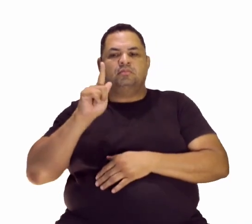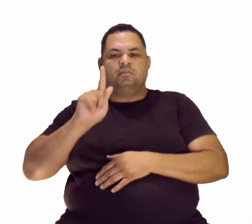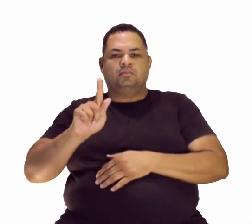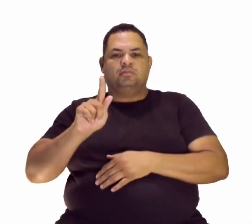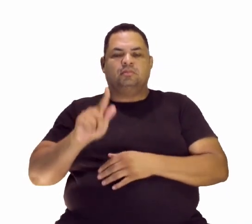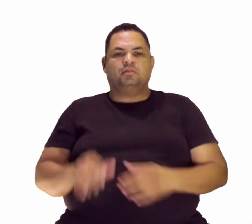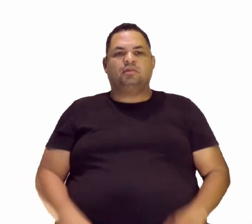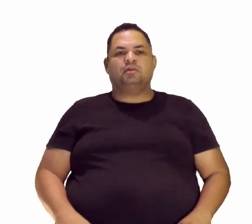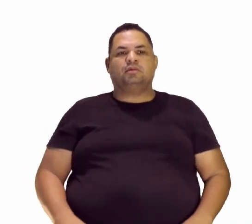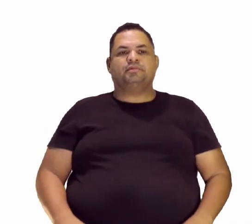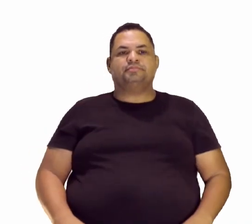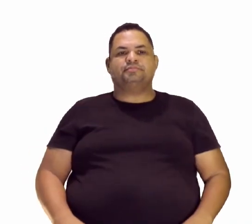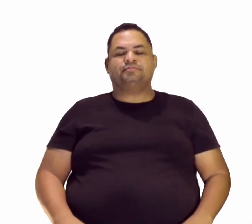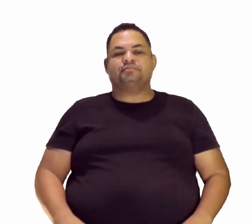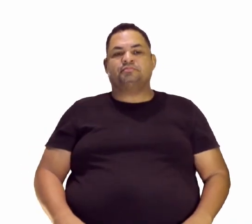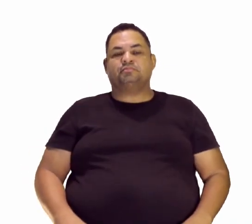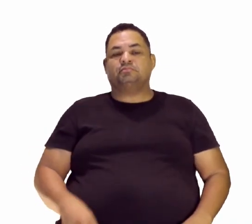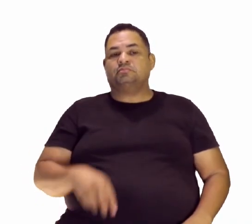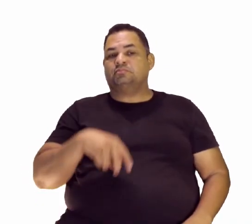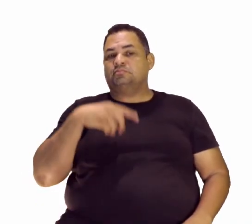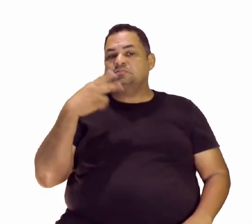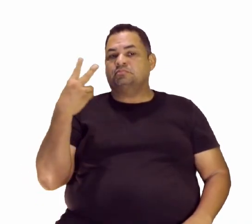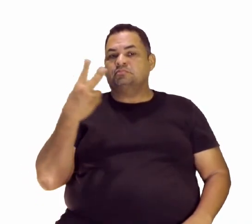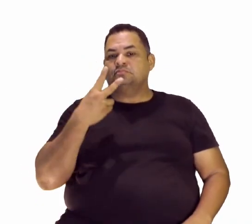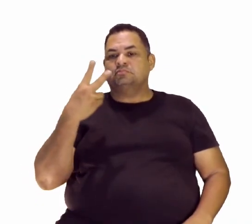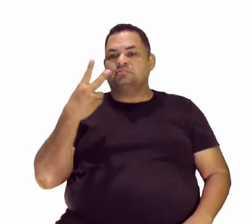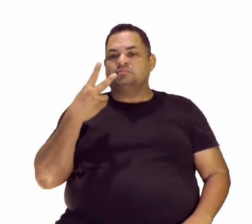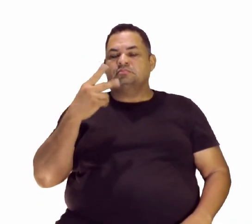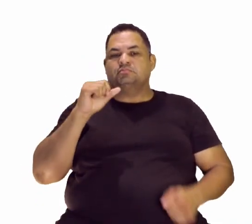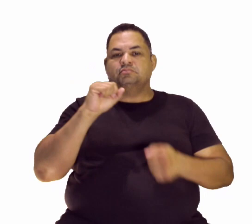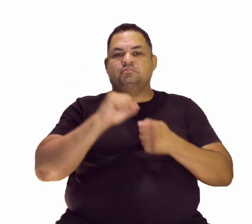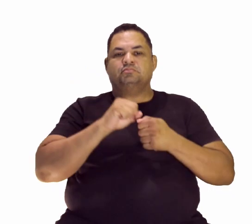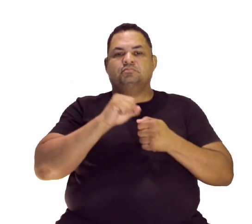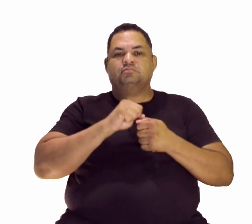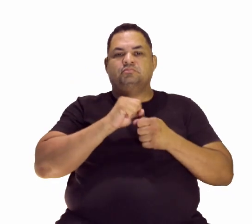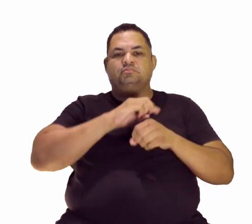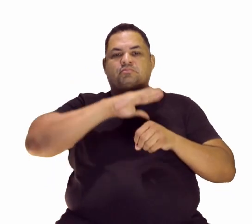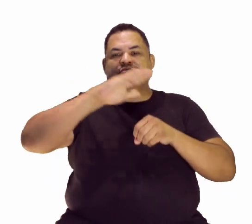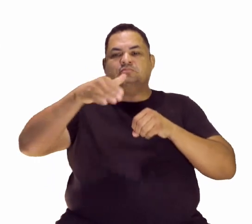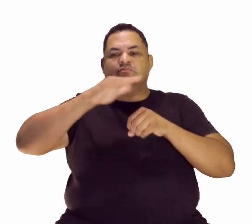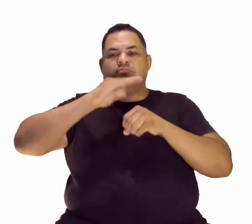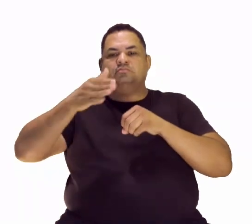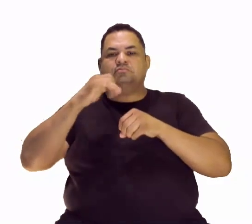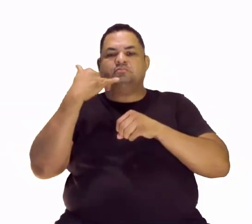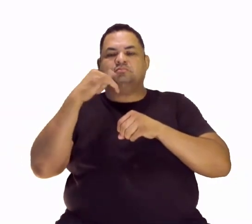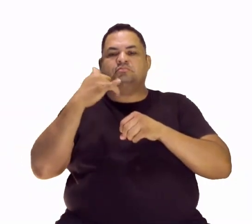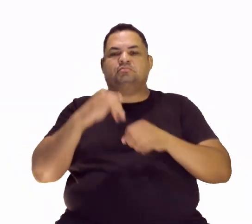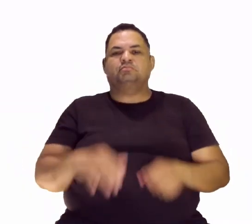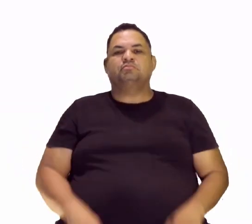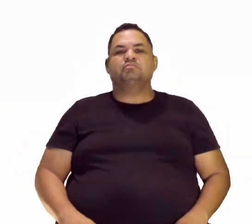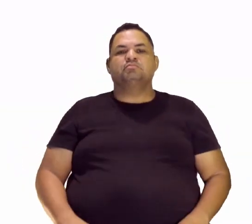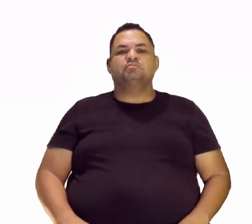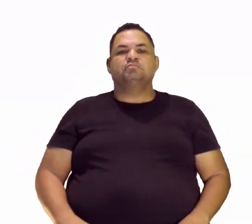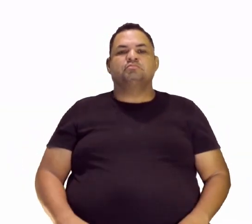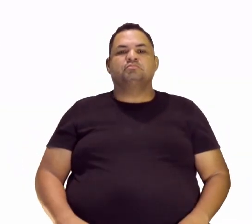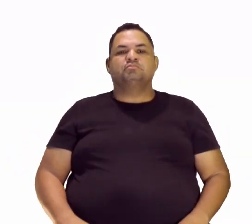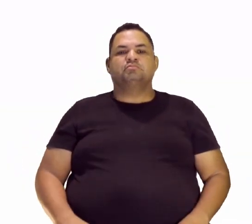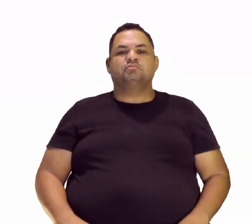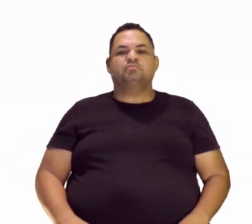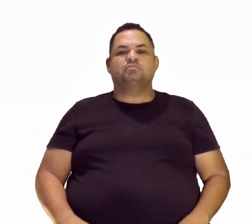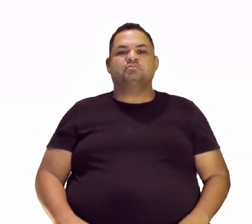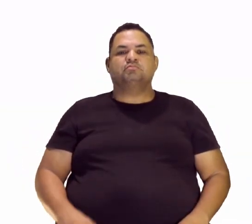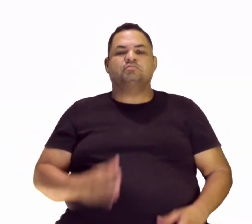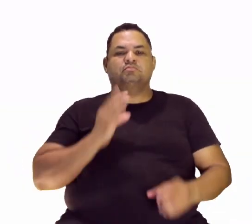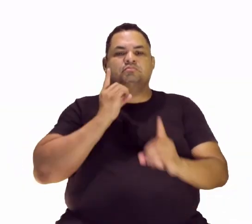isso? O segundo passo é você fazendo a distribuição eletrônica do mercúrio, tá legal? E aí